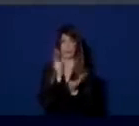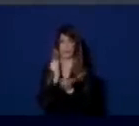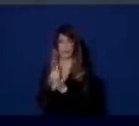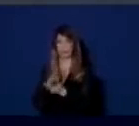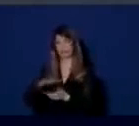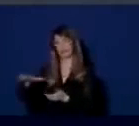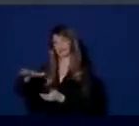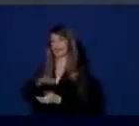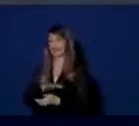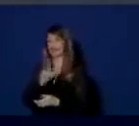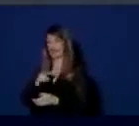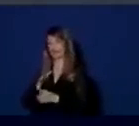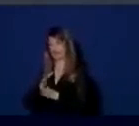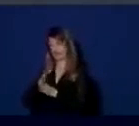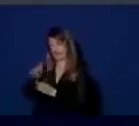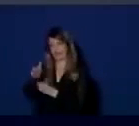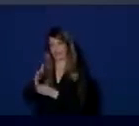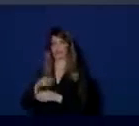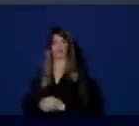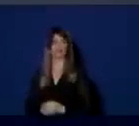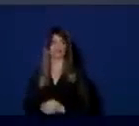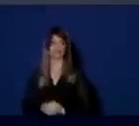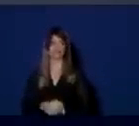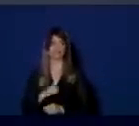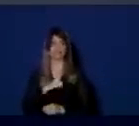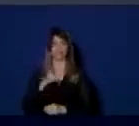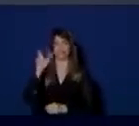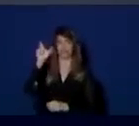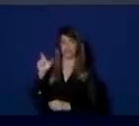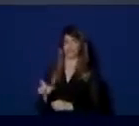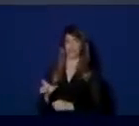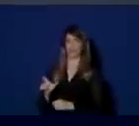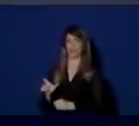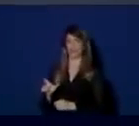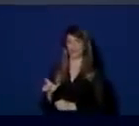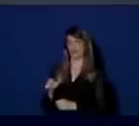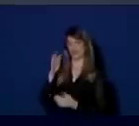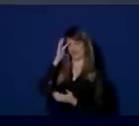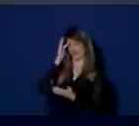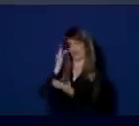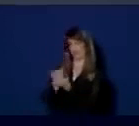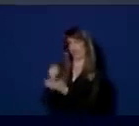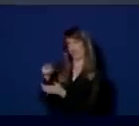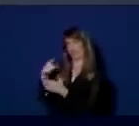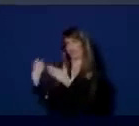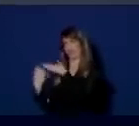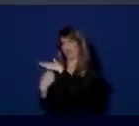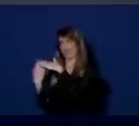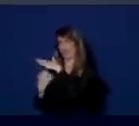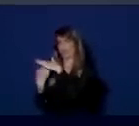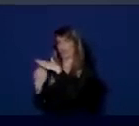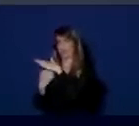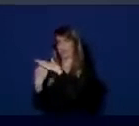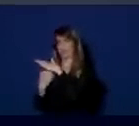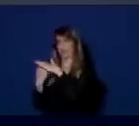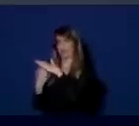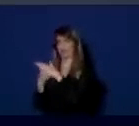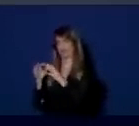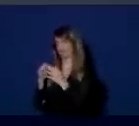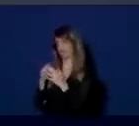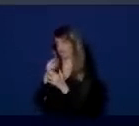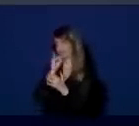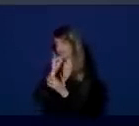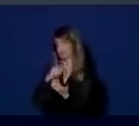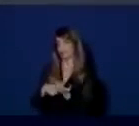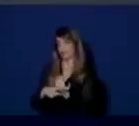mercado, que na prática é segmentado, né? Tem o sujeito que tem fé de que aquela companhia, que tipicamente é uma companhia de